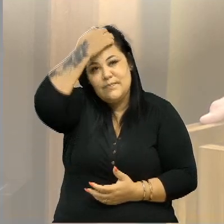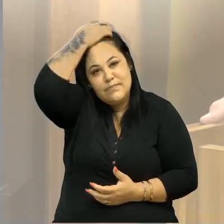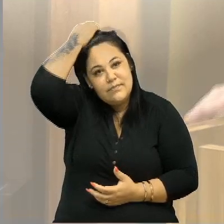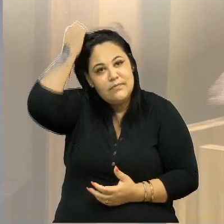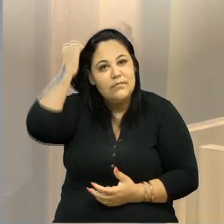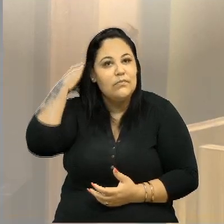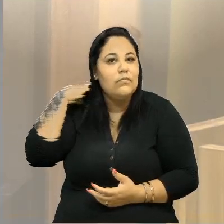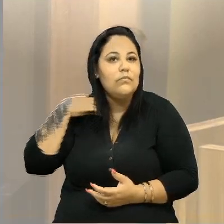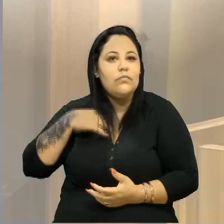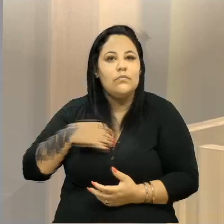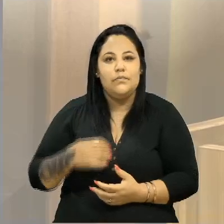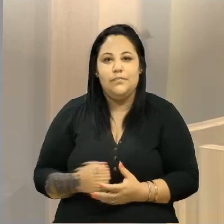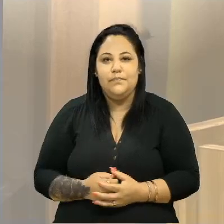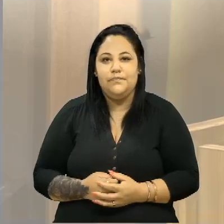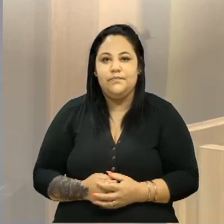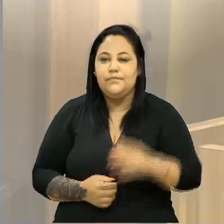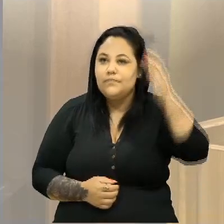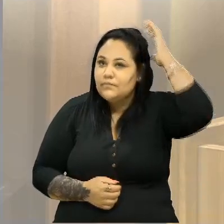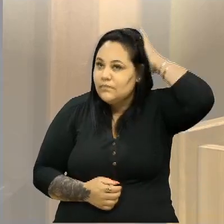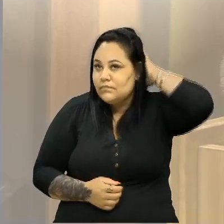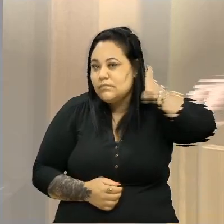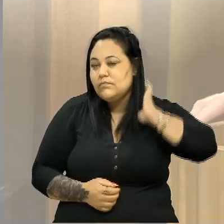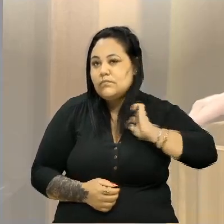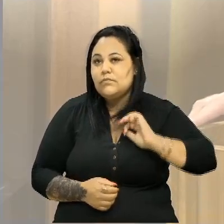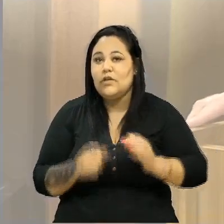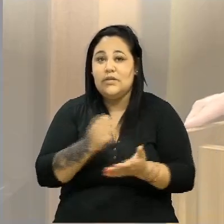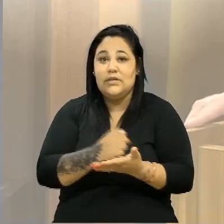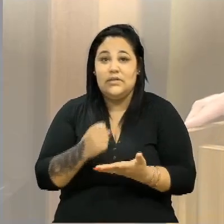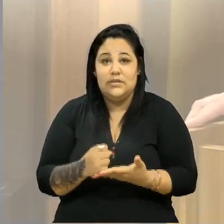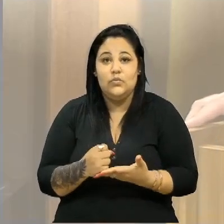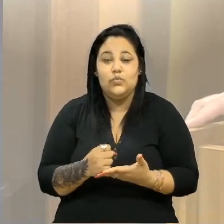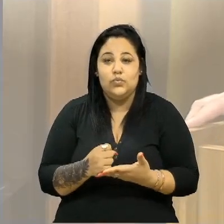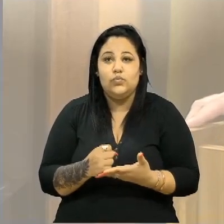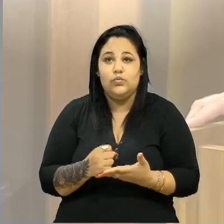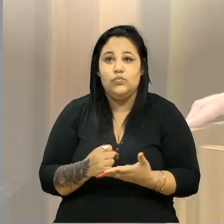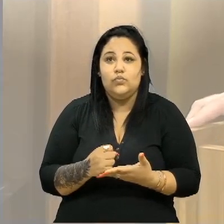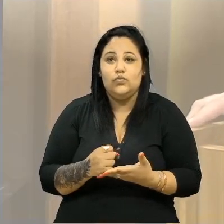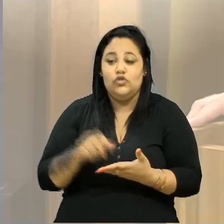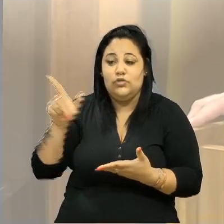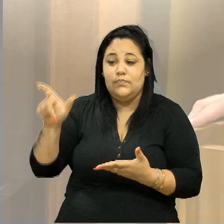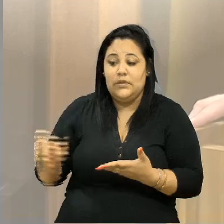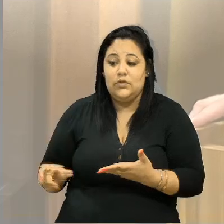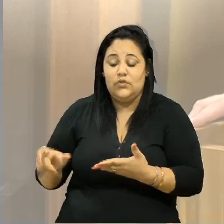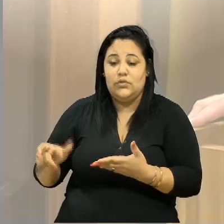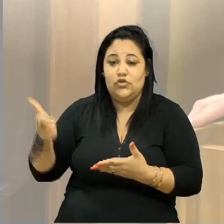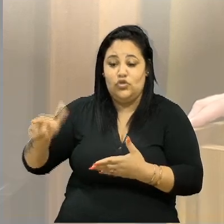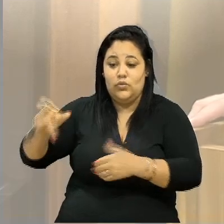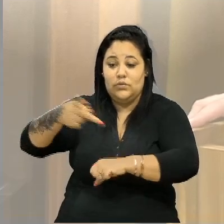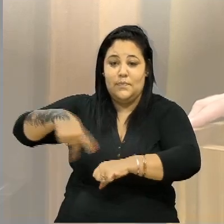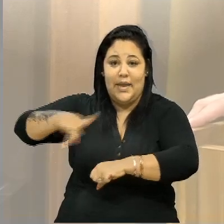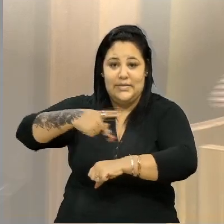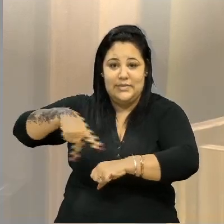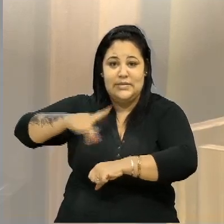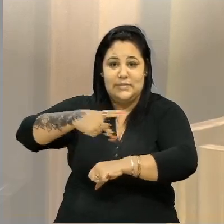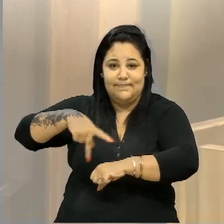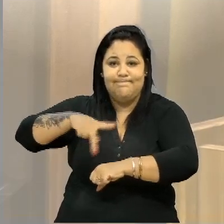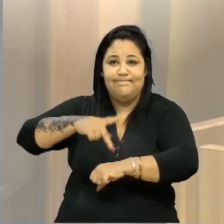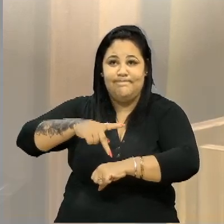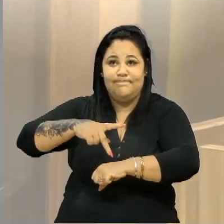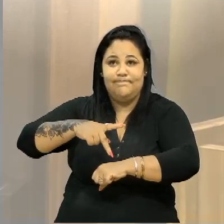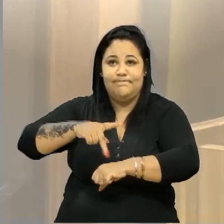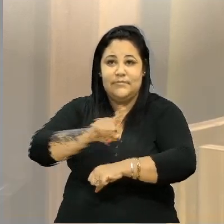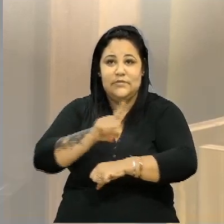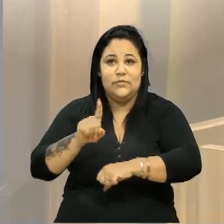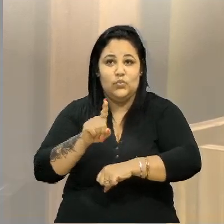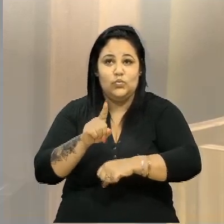Regulação de contratação de estrangeiros que são não naturalizados como servidores públicos temporários.